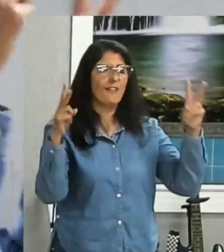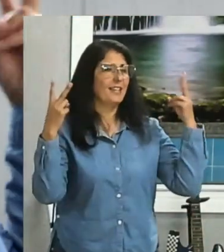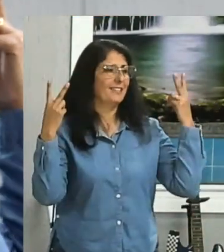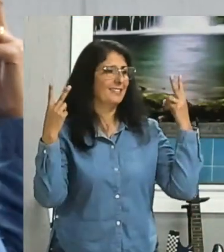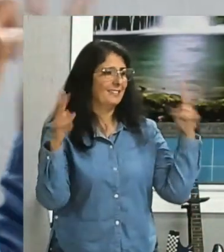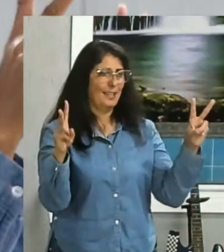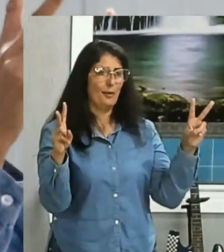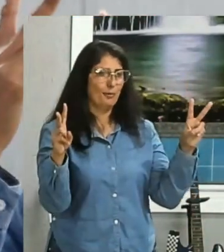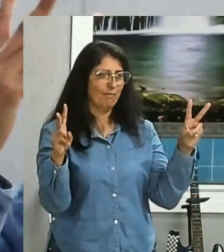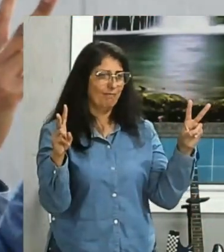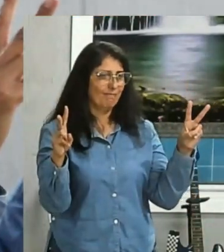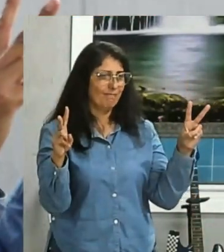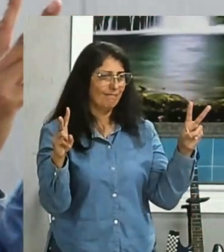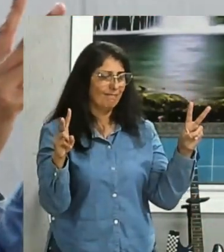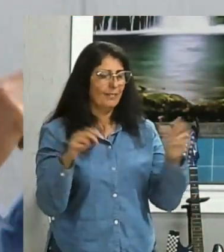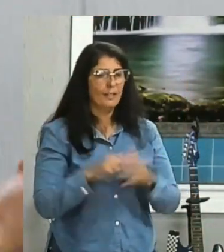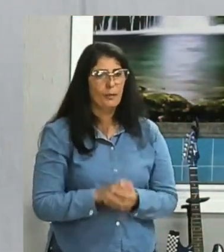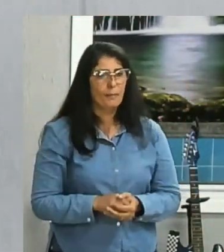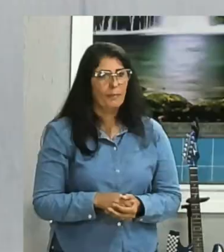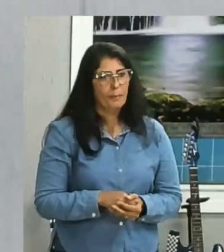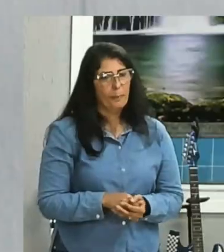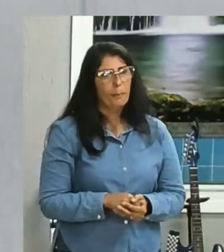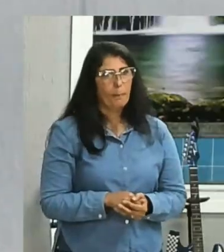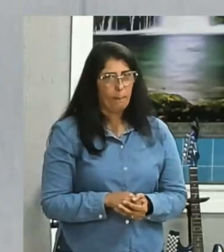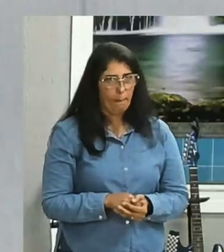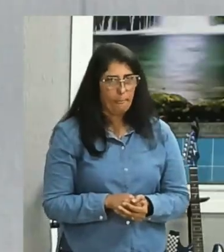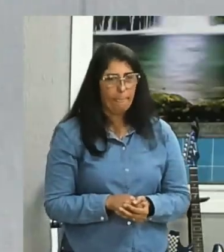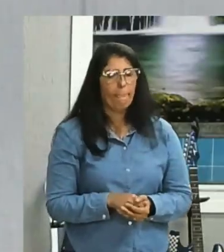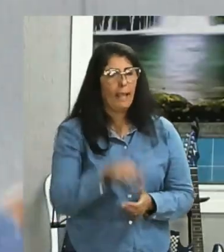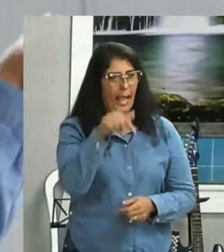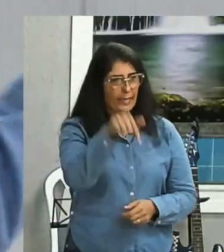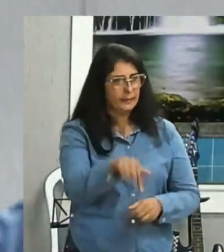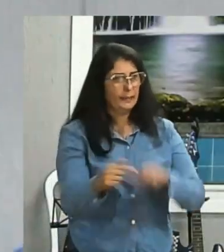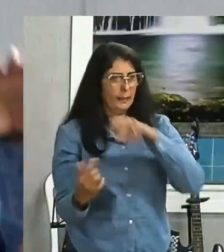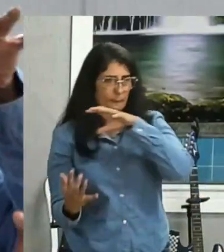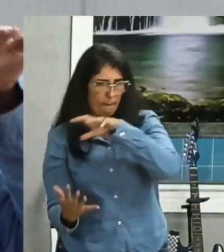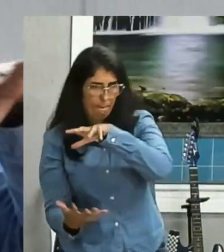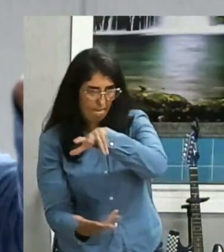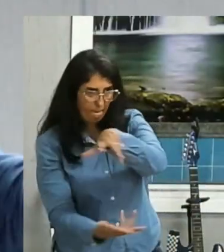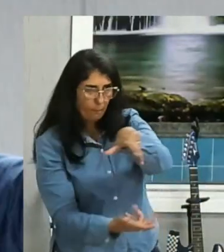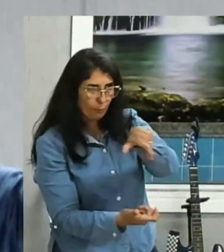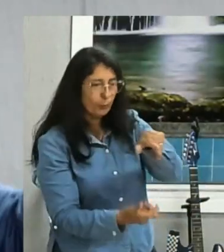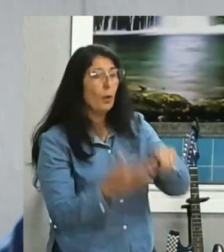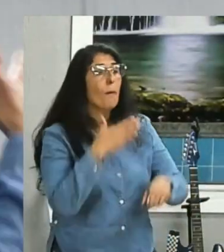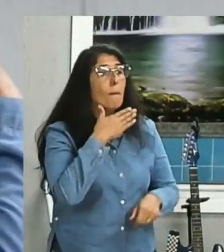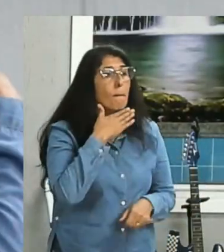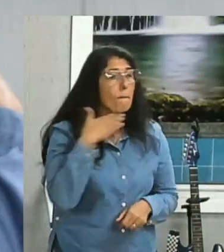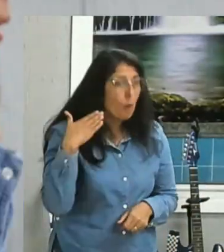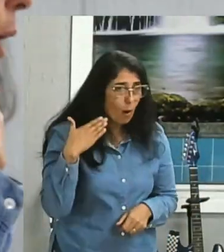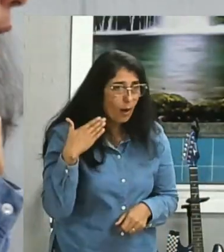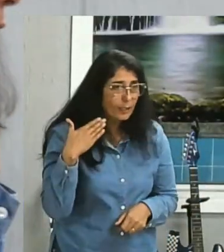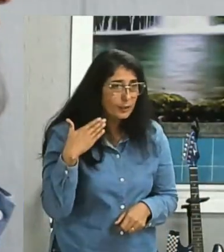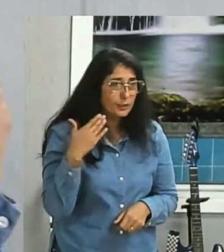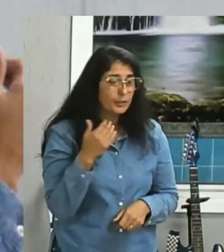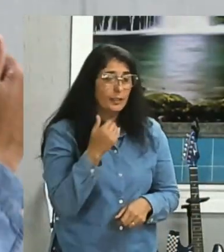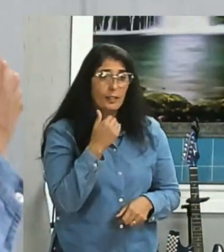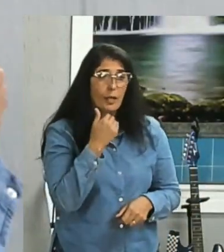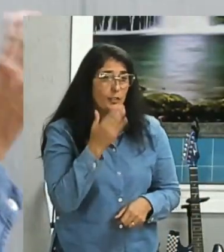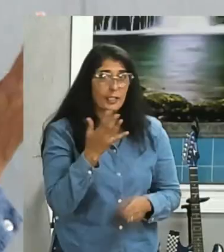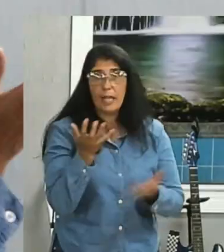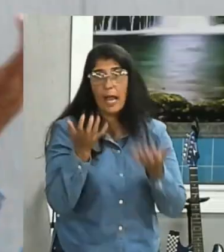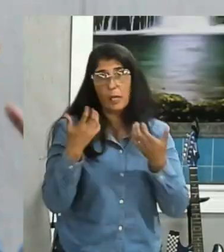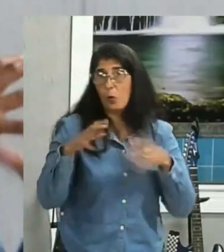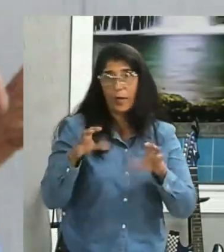na face da terra, que é o poder da morte e do inferno. Jesus